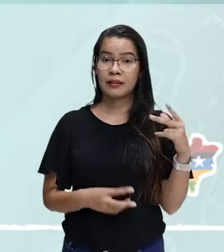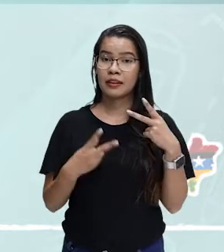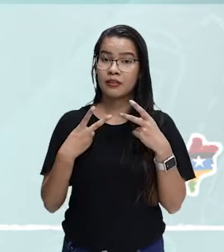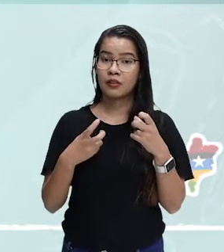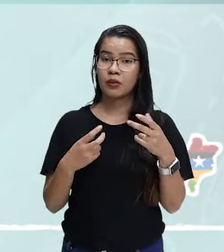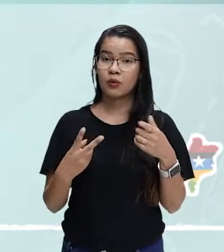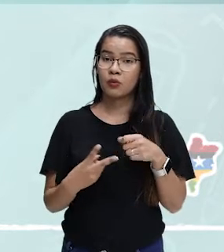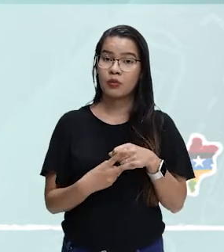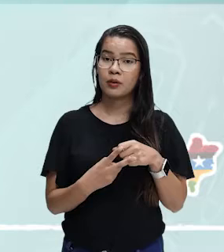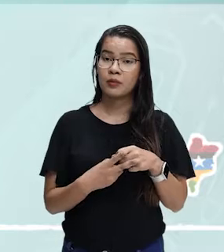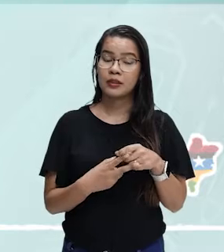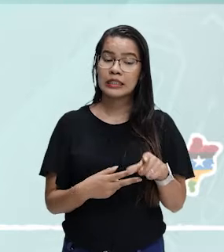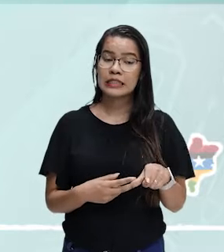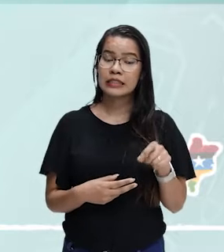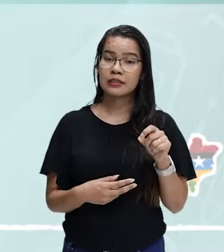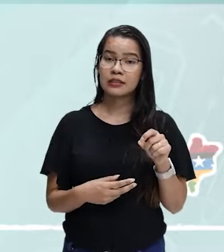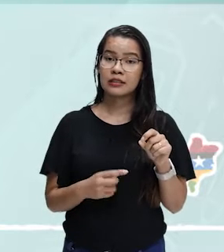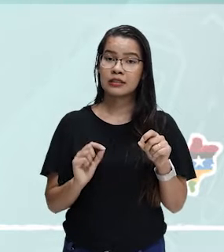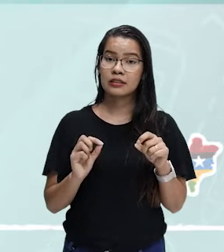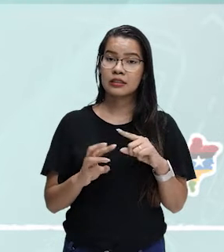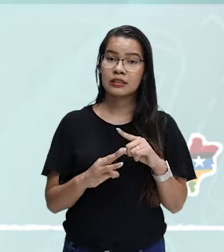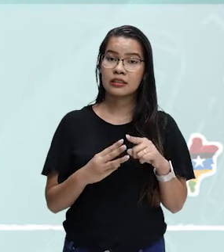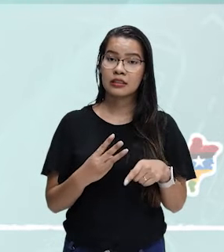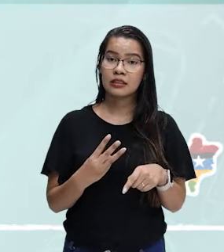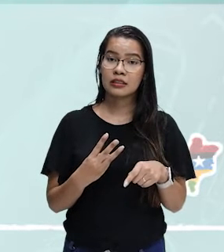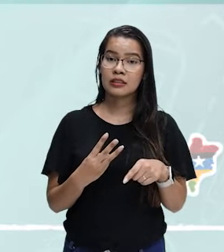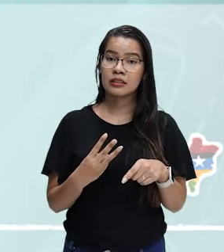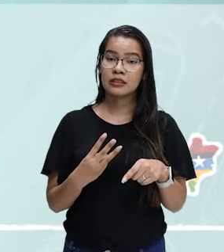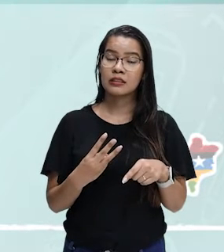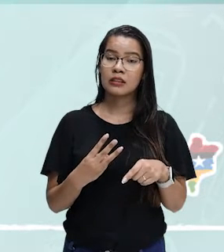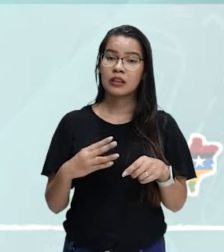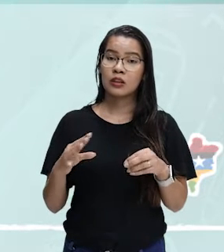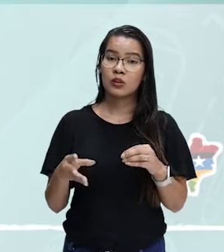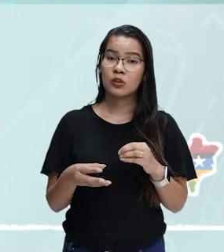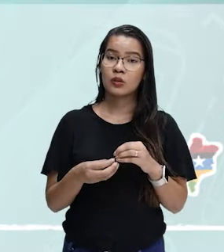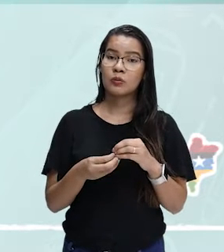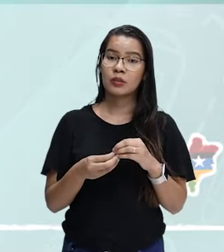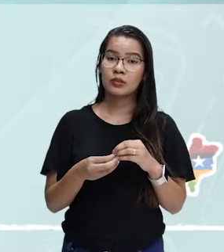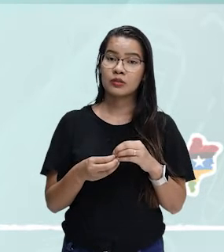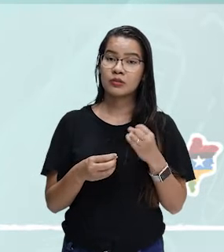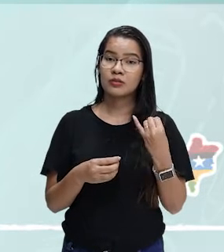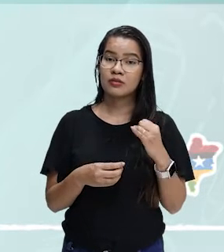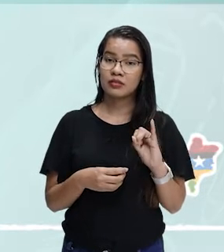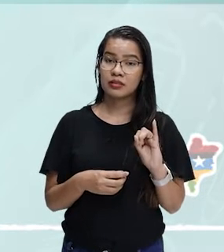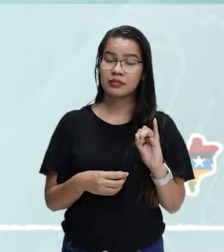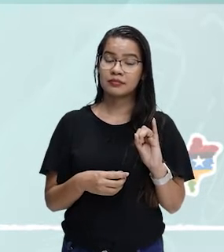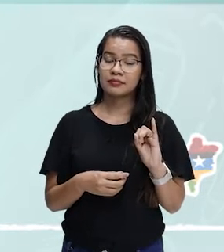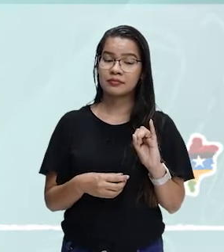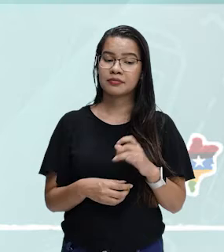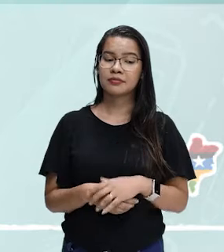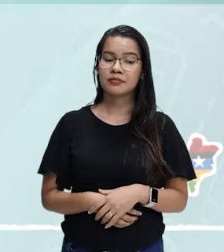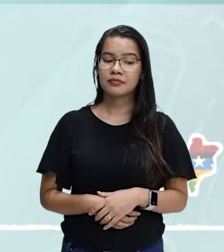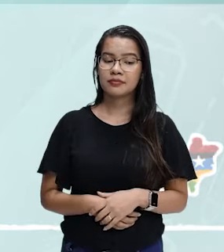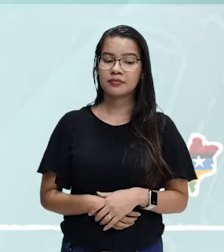o verbo decidir, que está na terceira pessoa, acompanhada do se, tá bom?